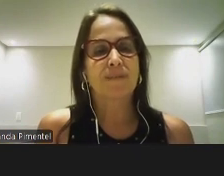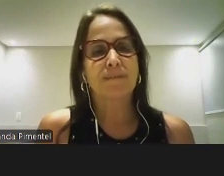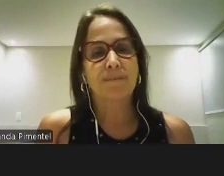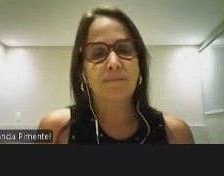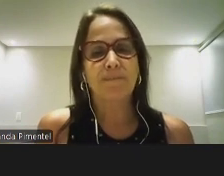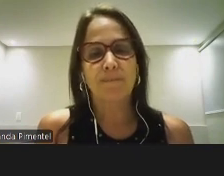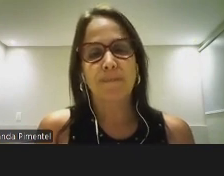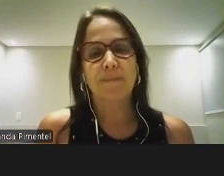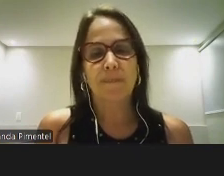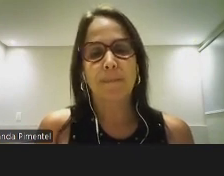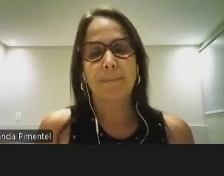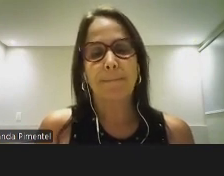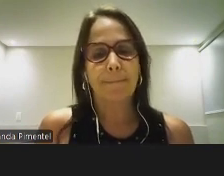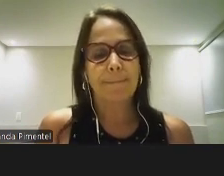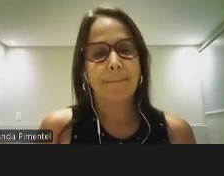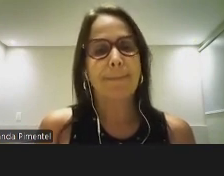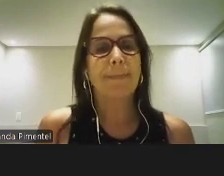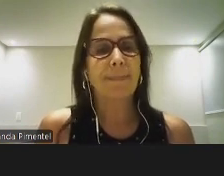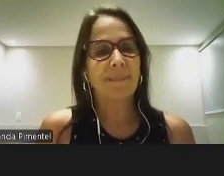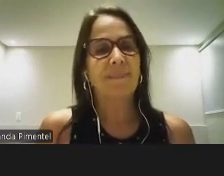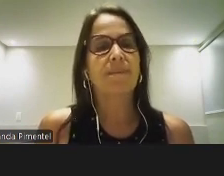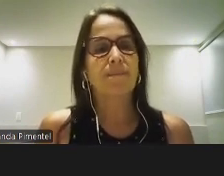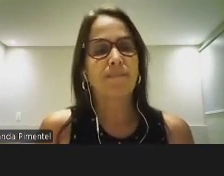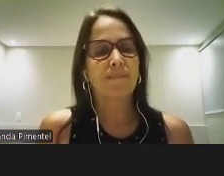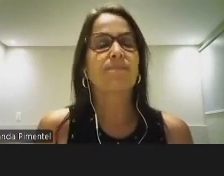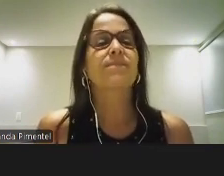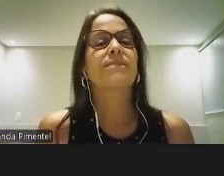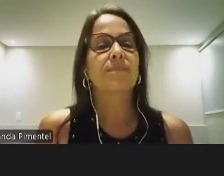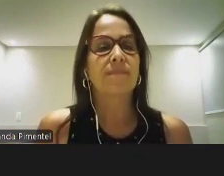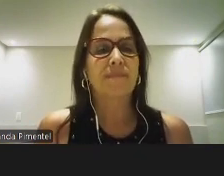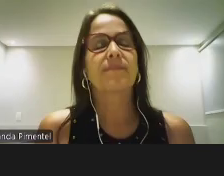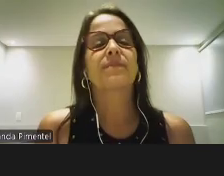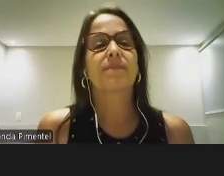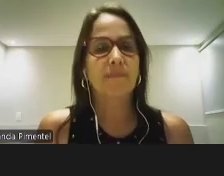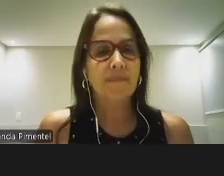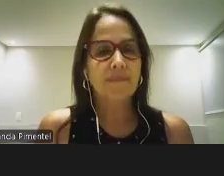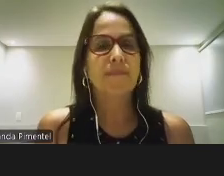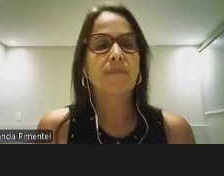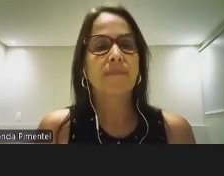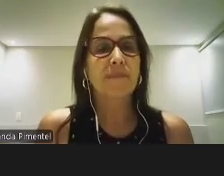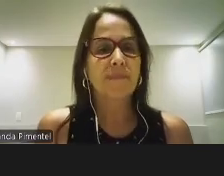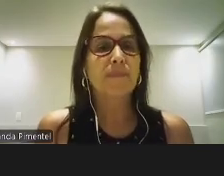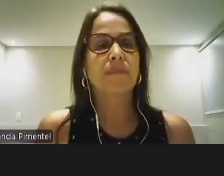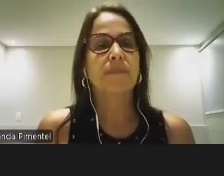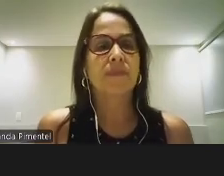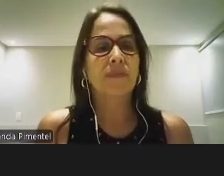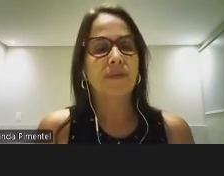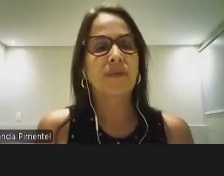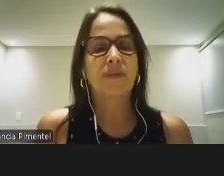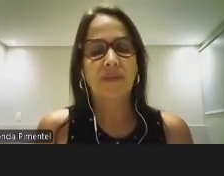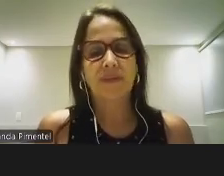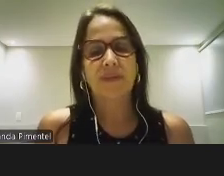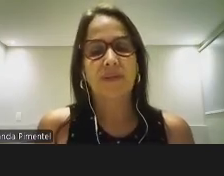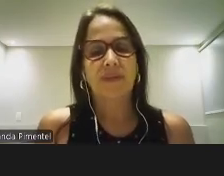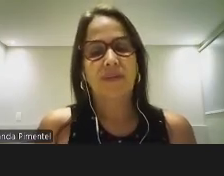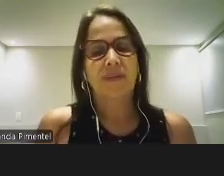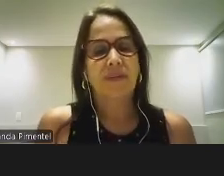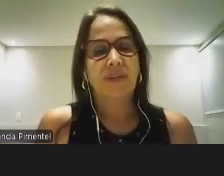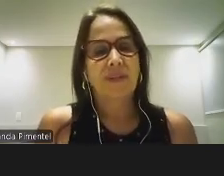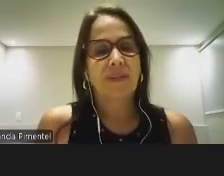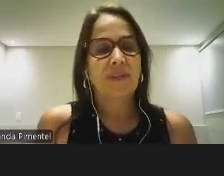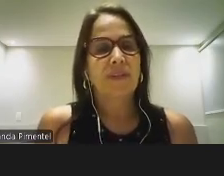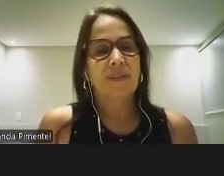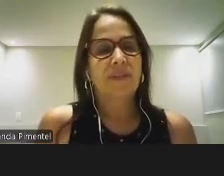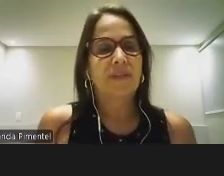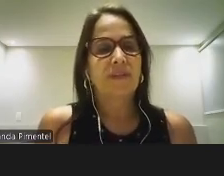sempre pelo. Eu me lembro, né, imperícia, imprudência e negligência, que a gente tem que aprender essas três palavras, e também no juramento de